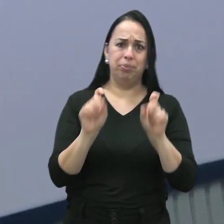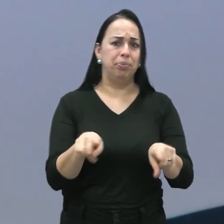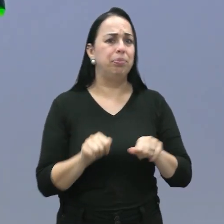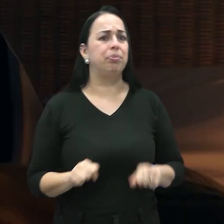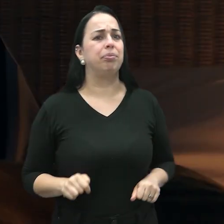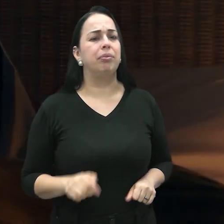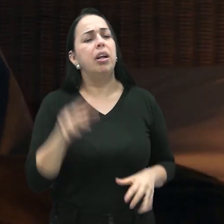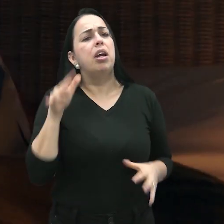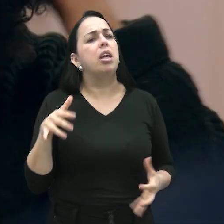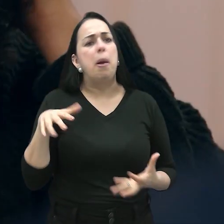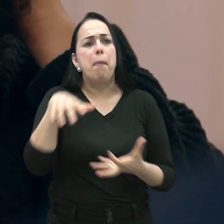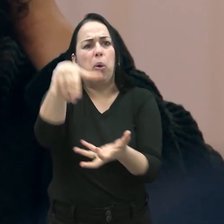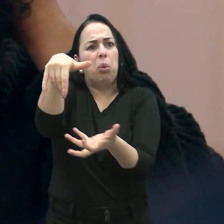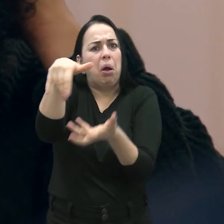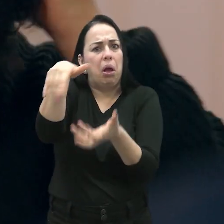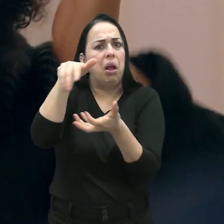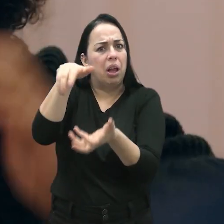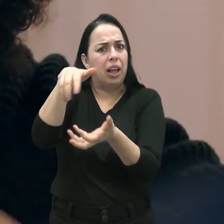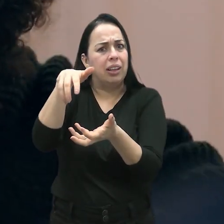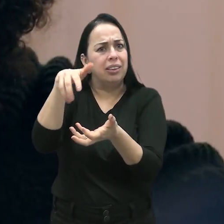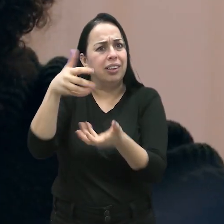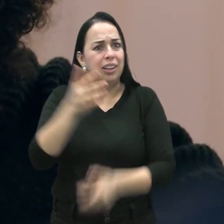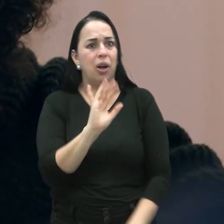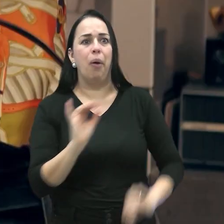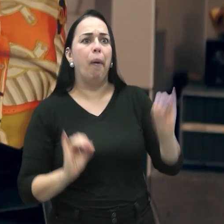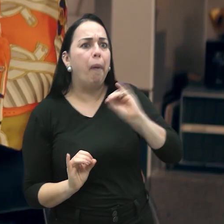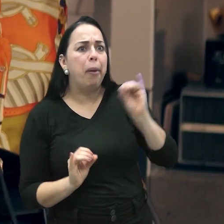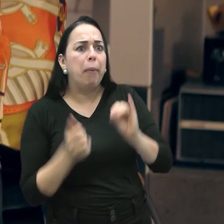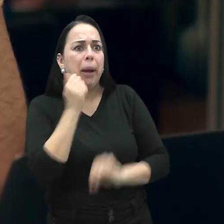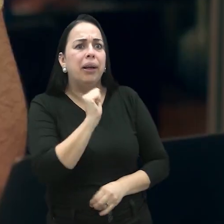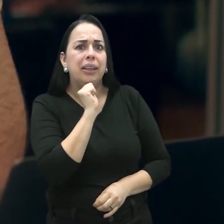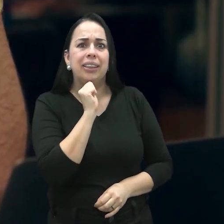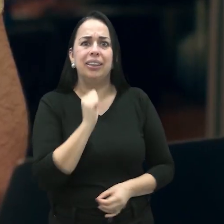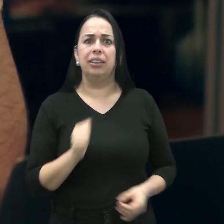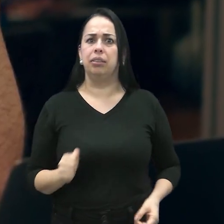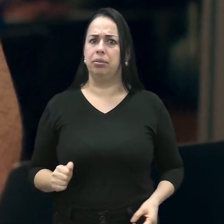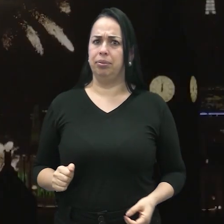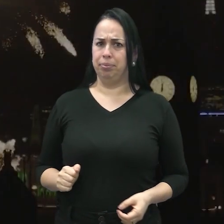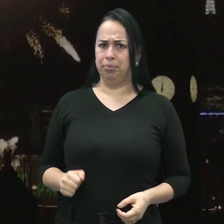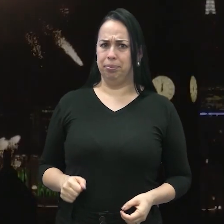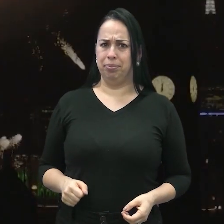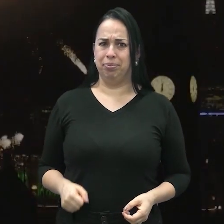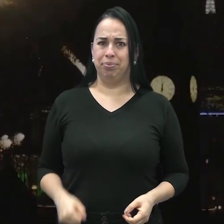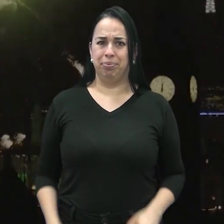What sort of world are we in? Hello, Mummy.